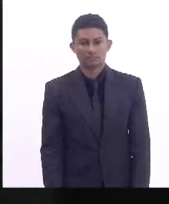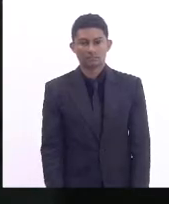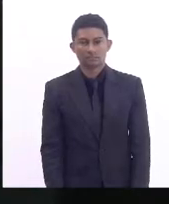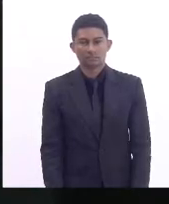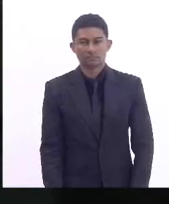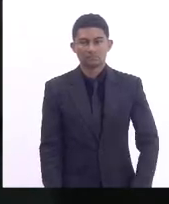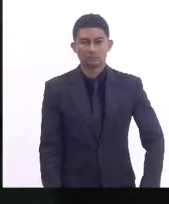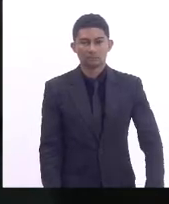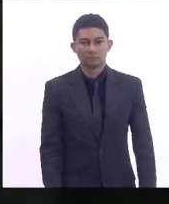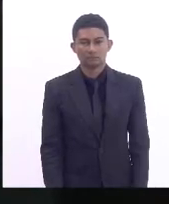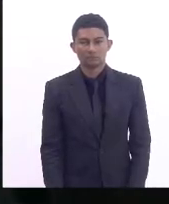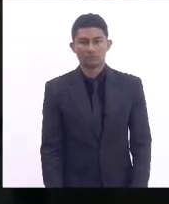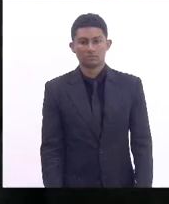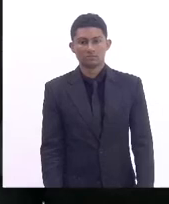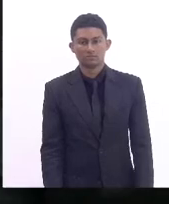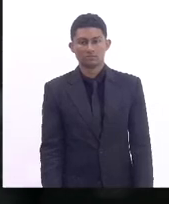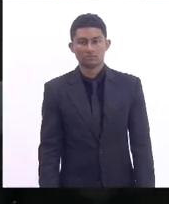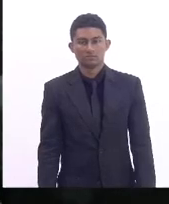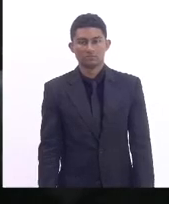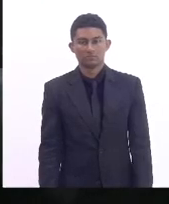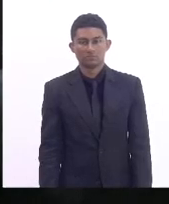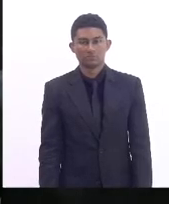E aí